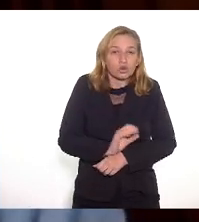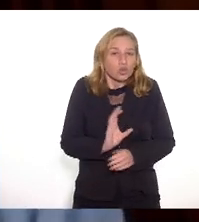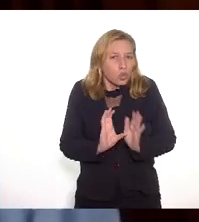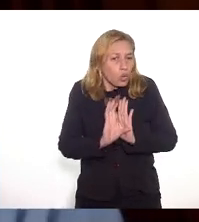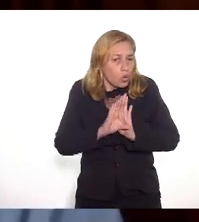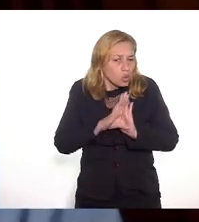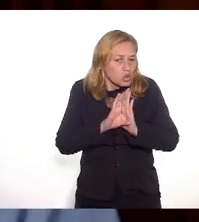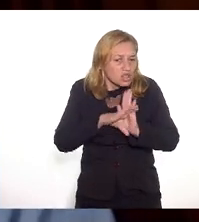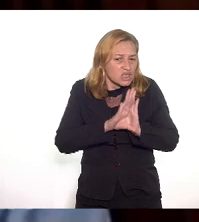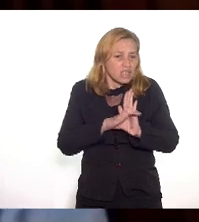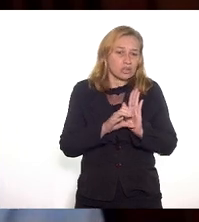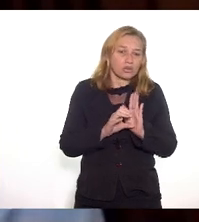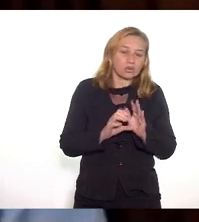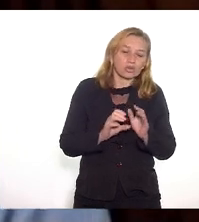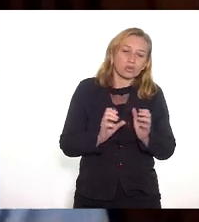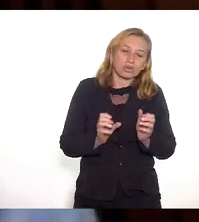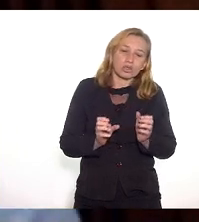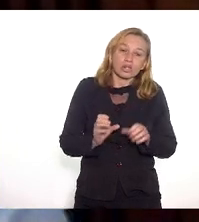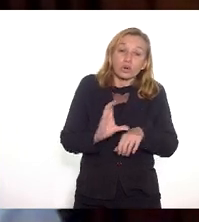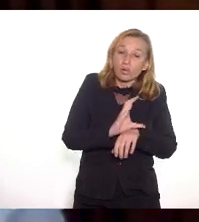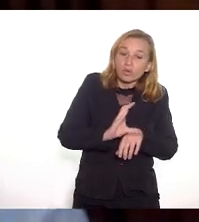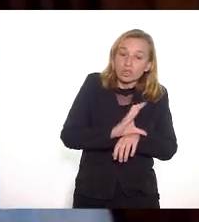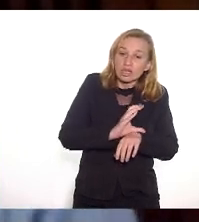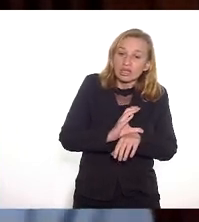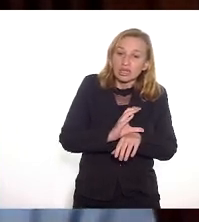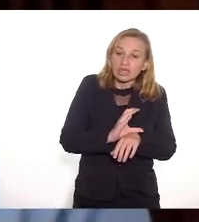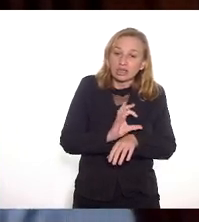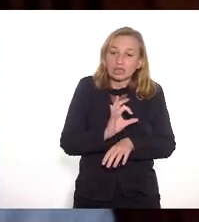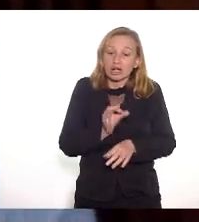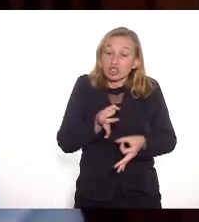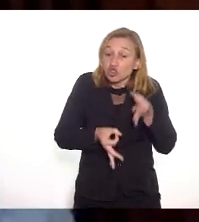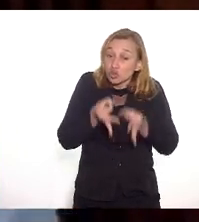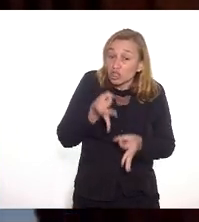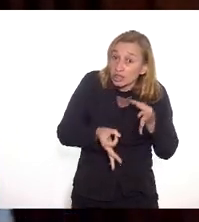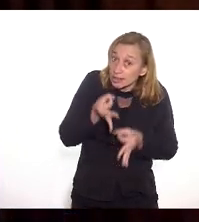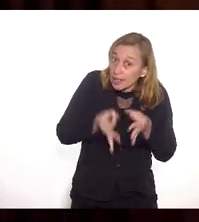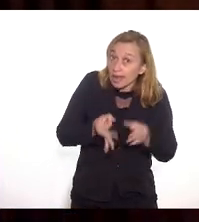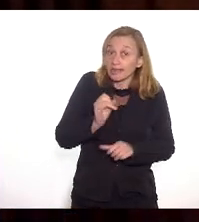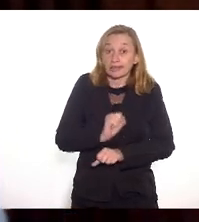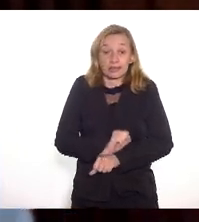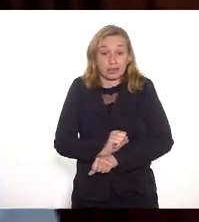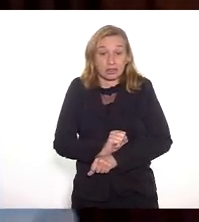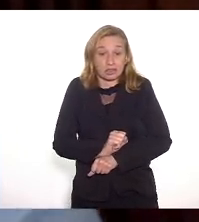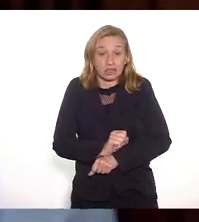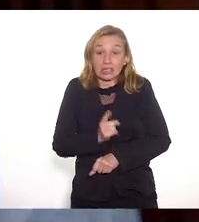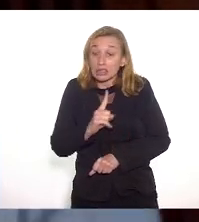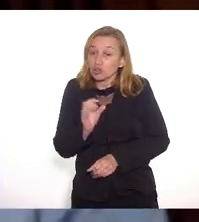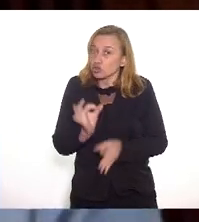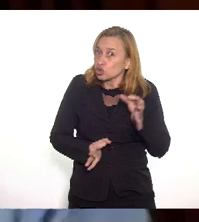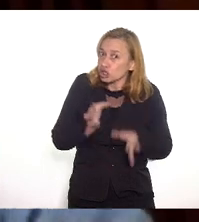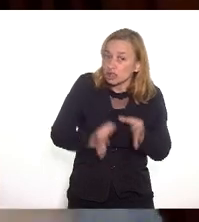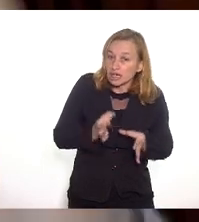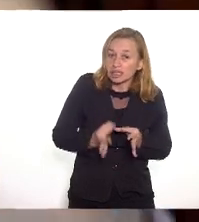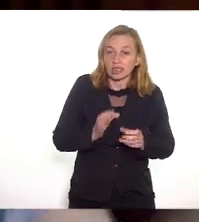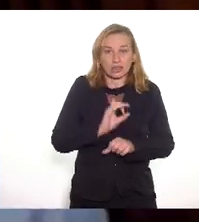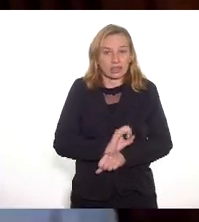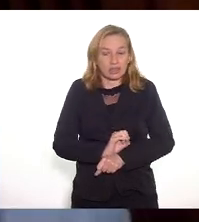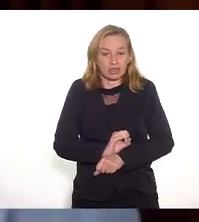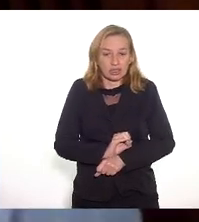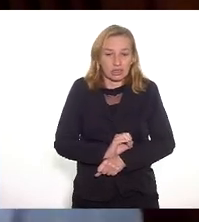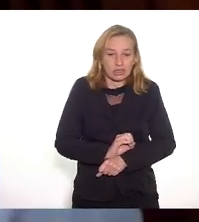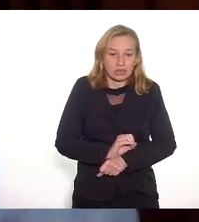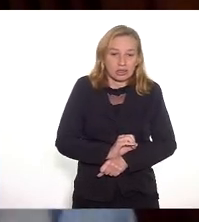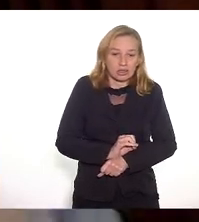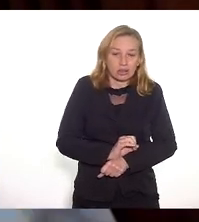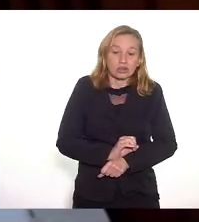conceito de constitucionalidade, legalidade, juridicidade, injuridicidade, ilegalidade, aquilo que nós